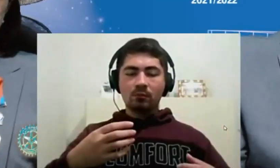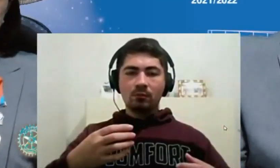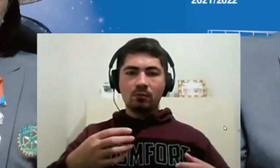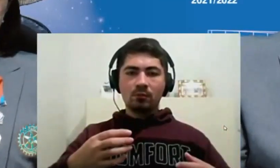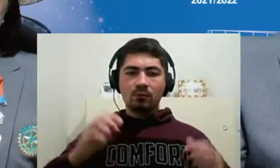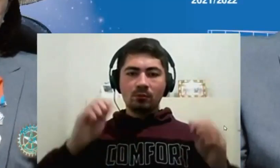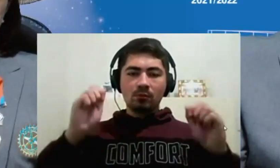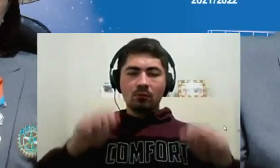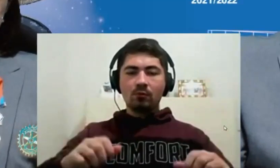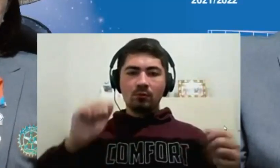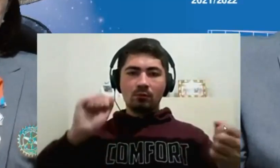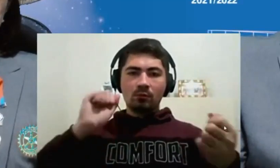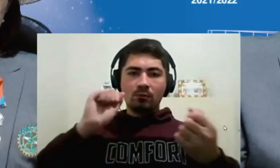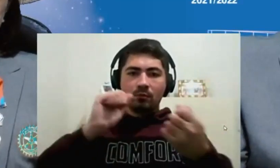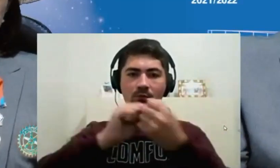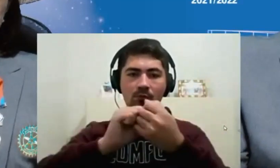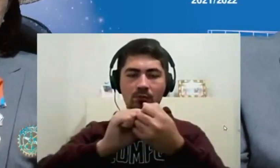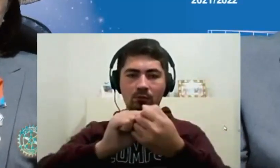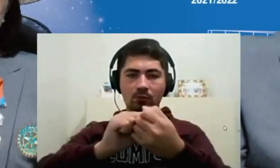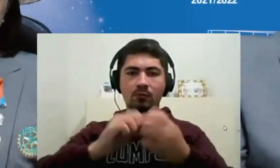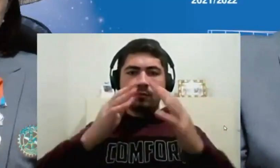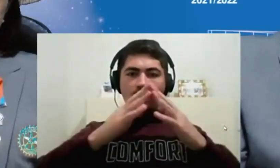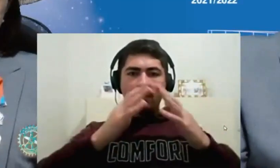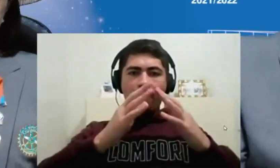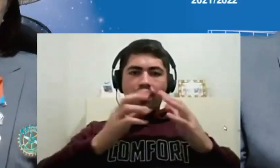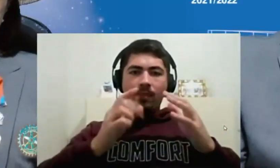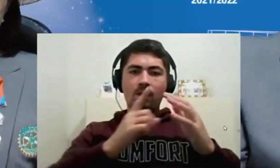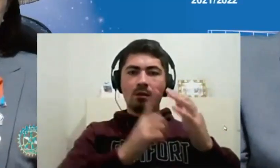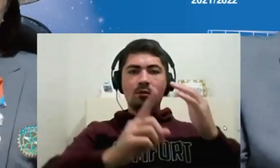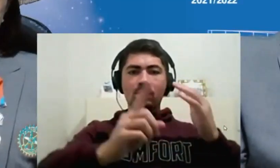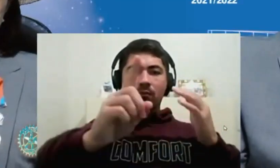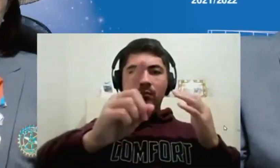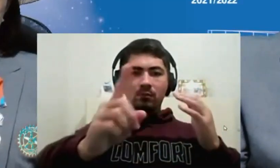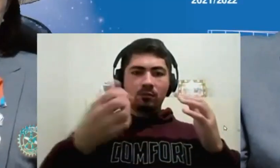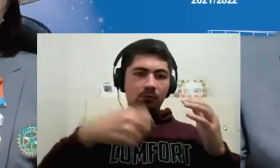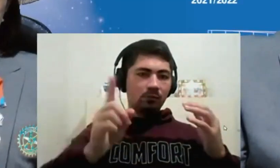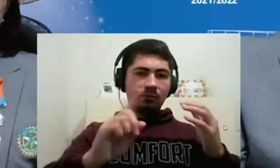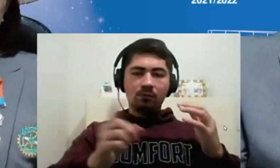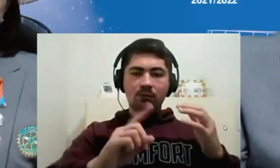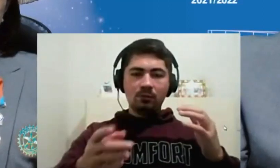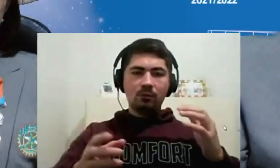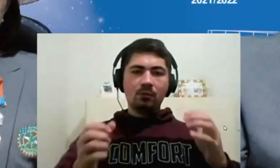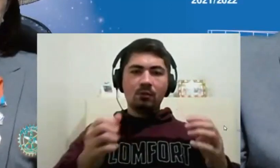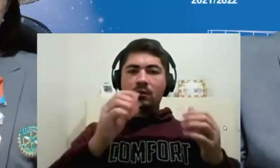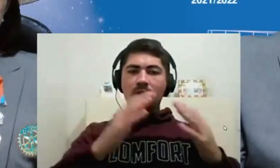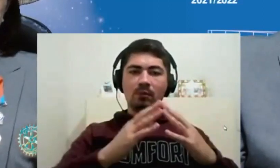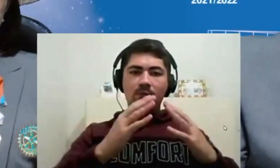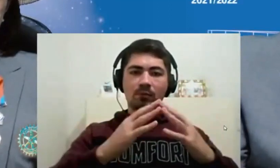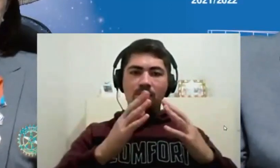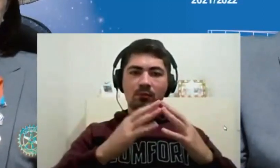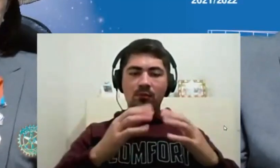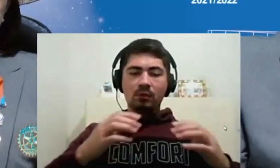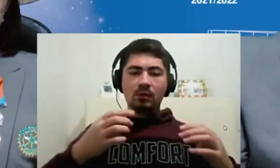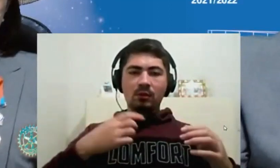no conforto de nossas casas, não precisamos nos deslocar com o carro pelas estradas, quem